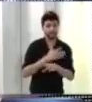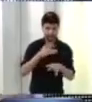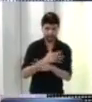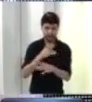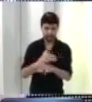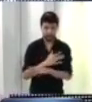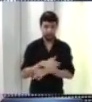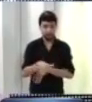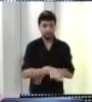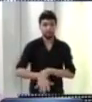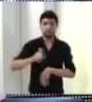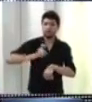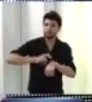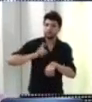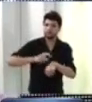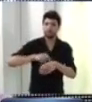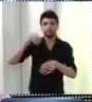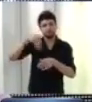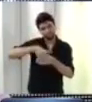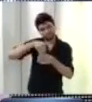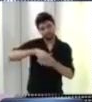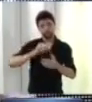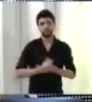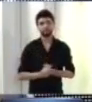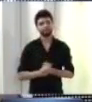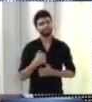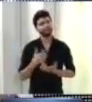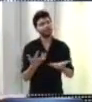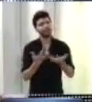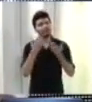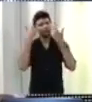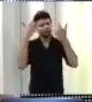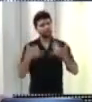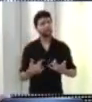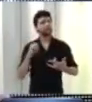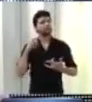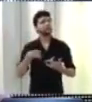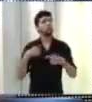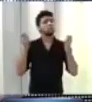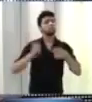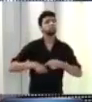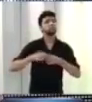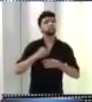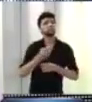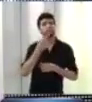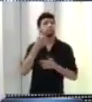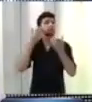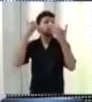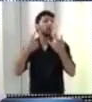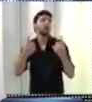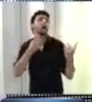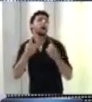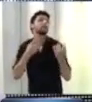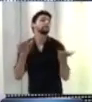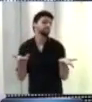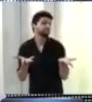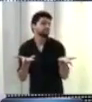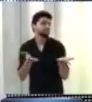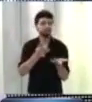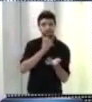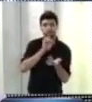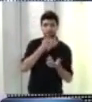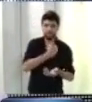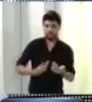cidade na época da eleição. Eu quero dizer, por exemplo, se eu tivesse que dar uma situação, o